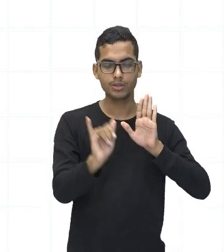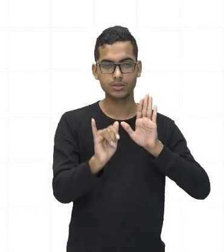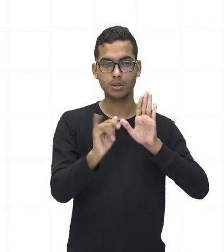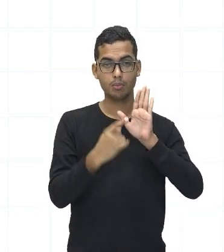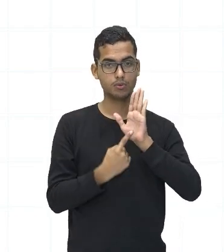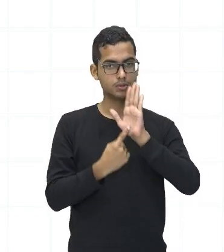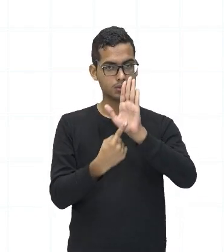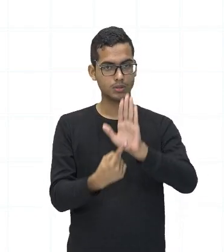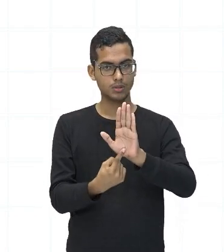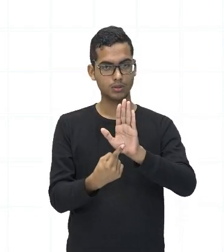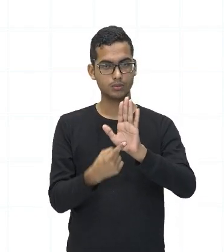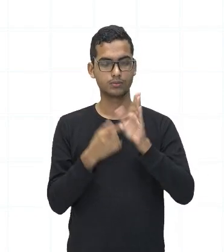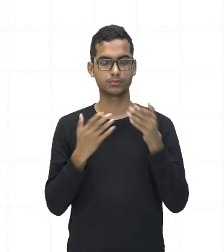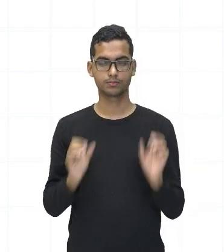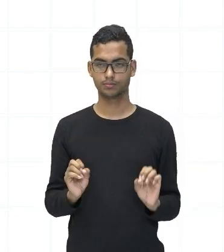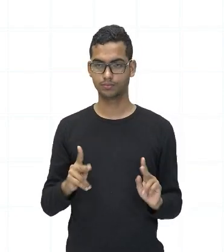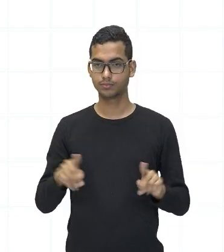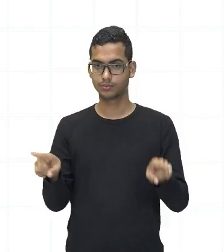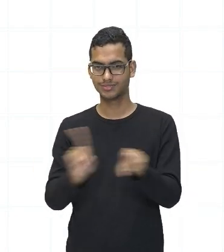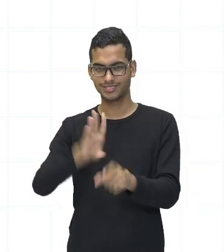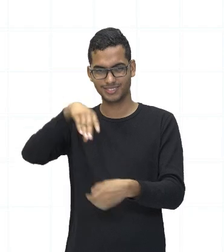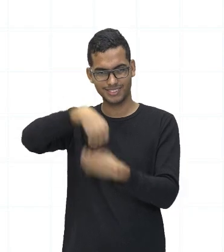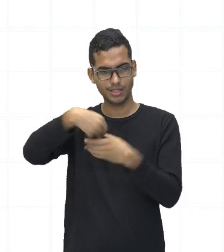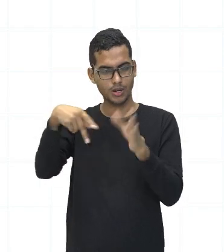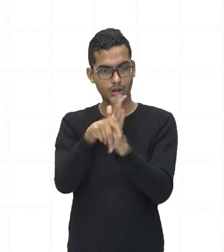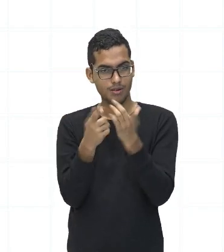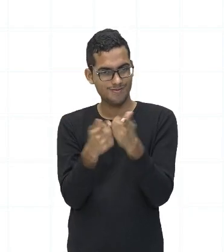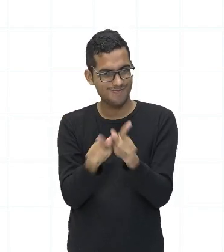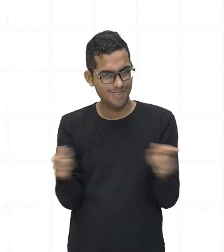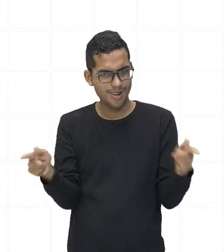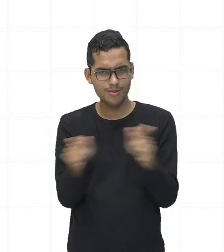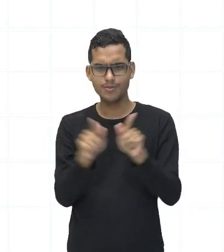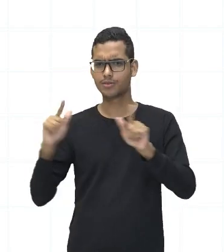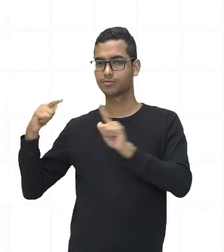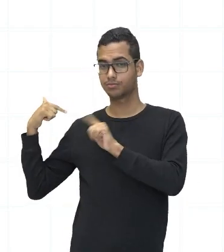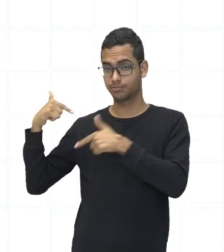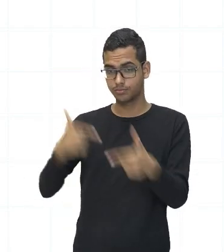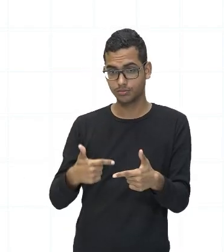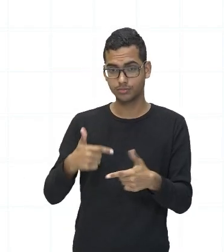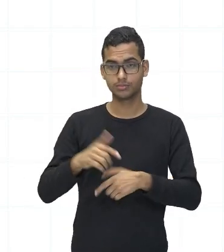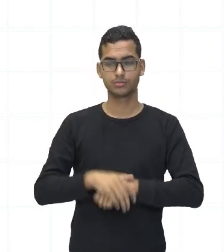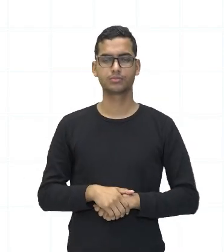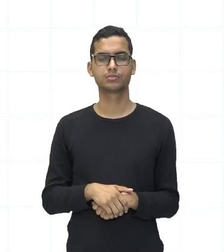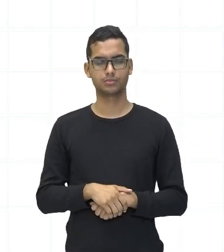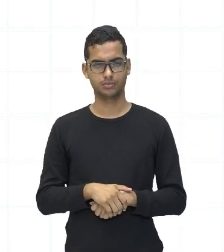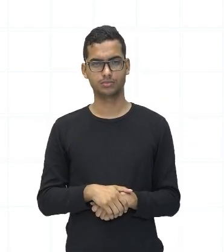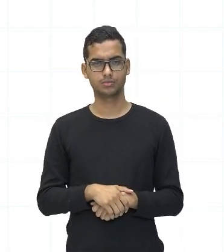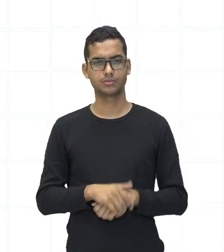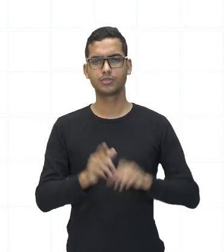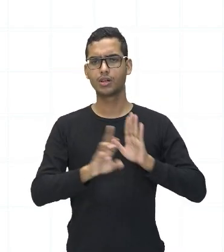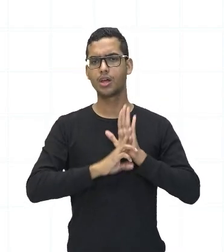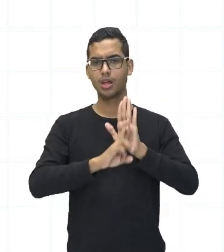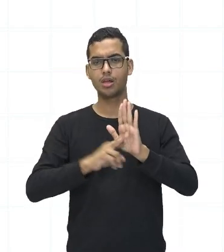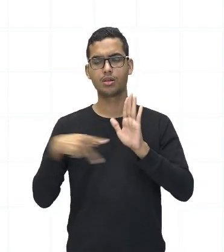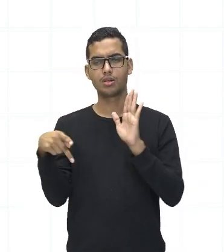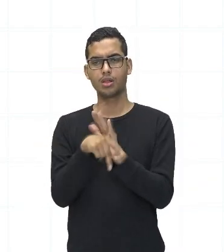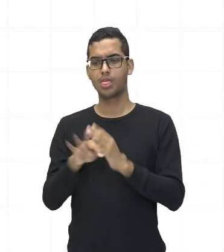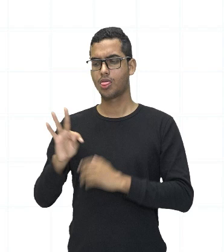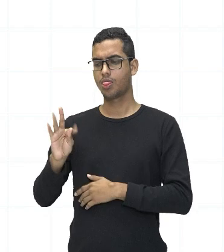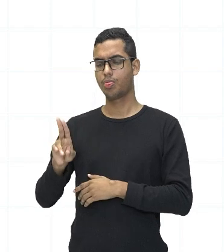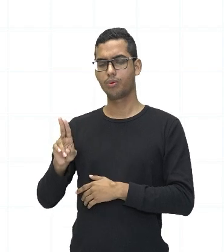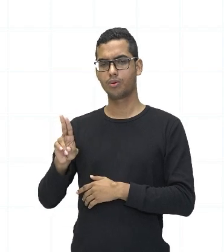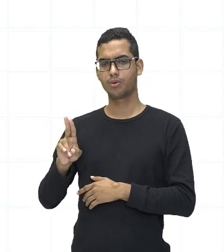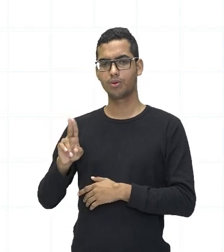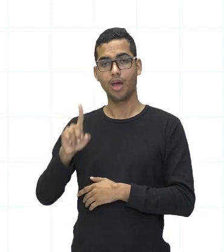segunda pessoa. Dentro da gramática tradicional, essa segunda pessoa é representada pelo tu. Mas no